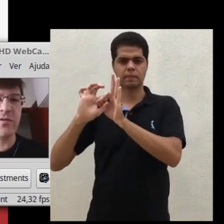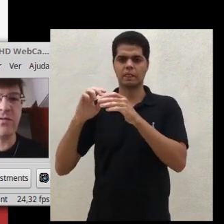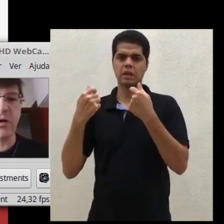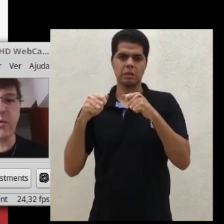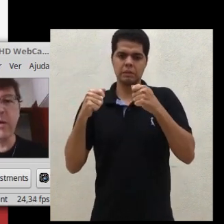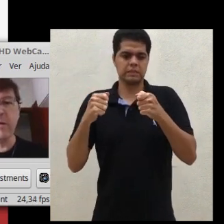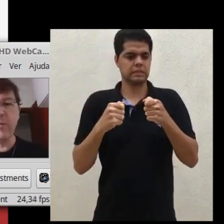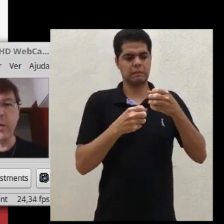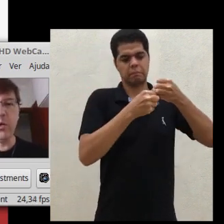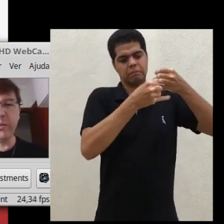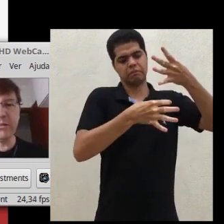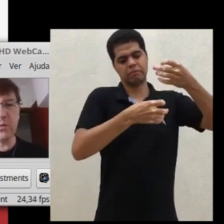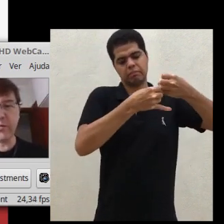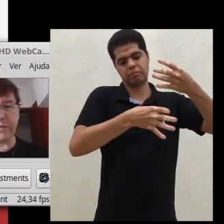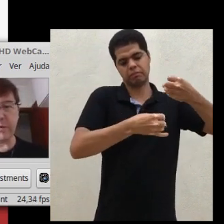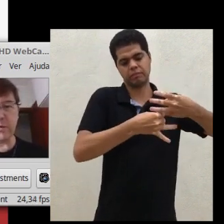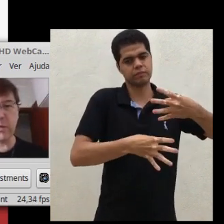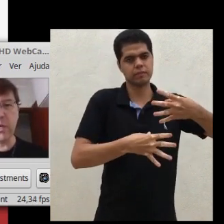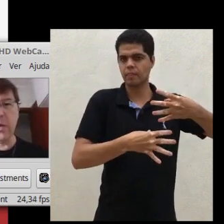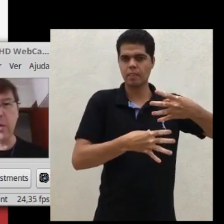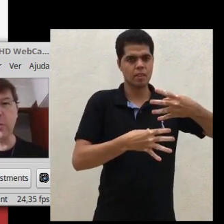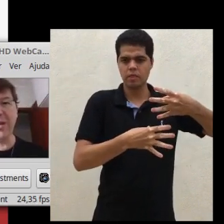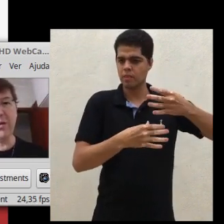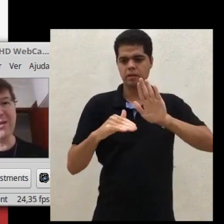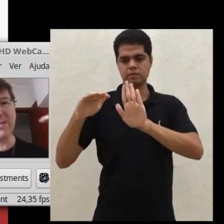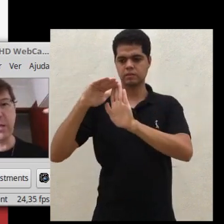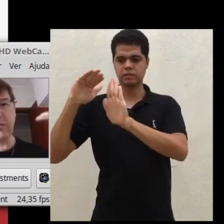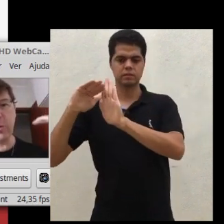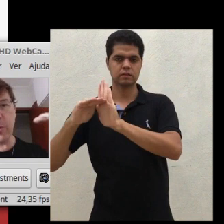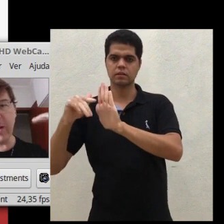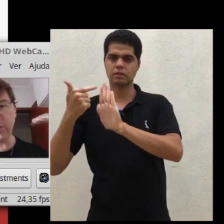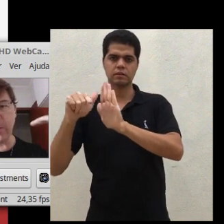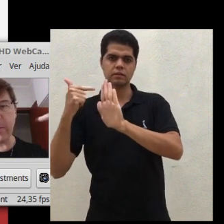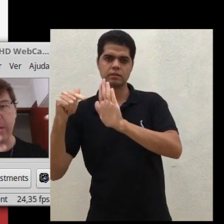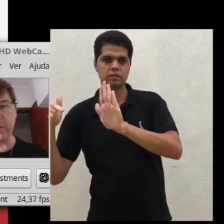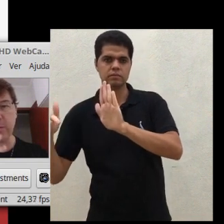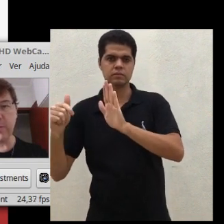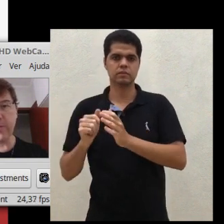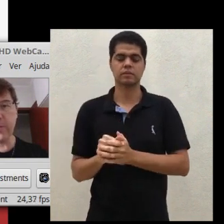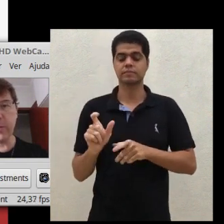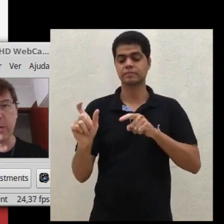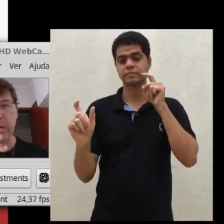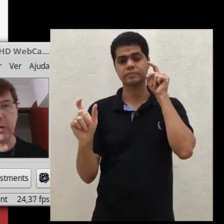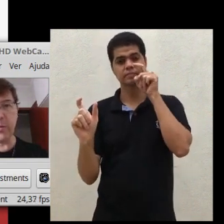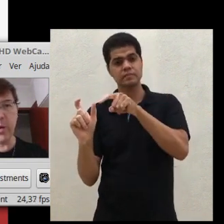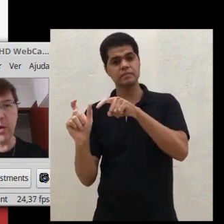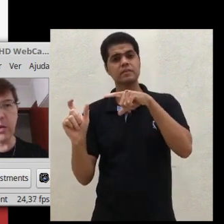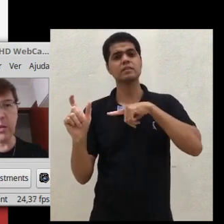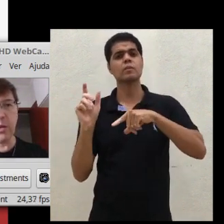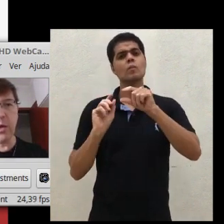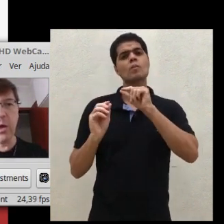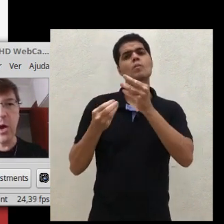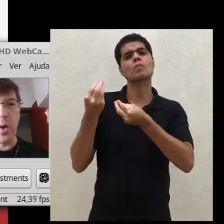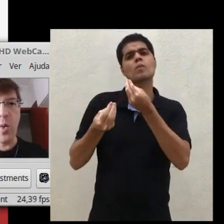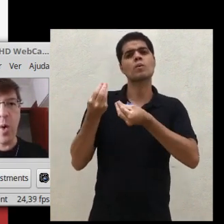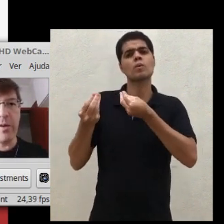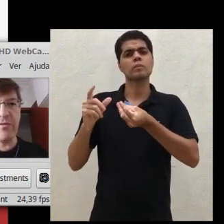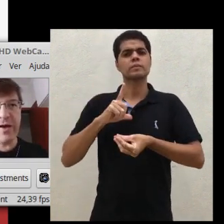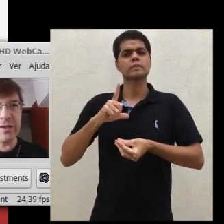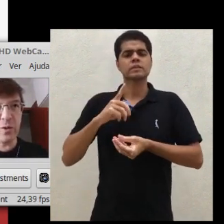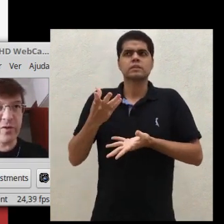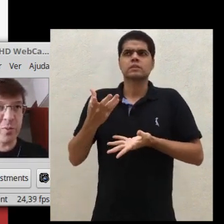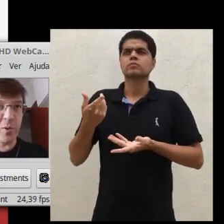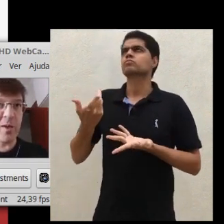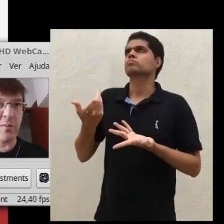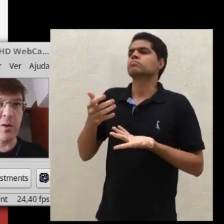inteligência artificial, eu não preciso de fazer isso. Eu não tenho que descrever um passo a passo, lá no Prolog, como ele